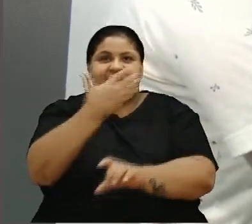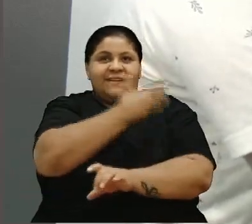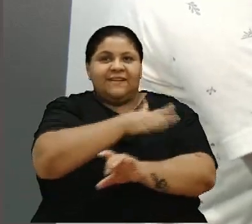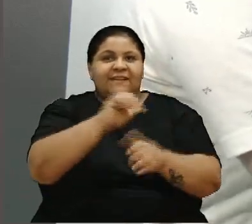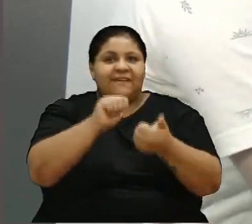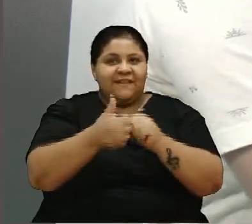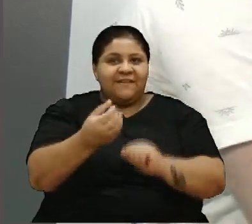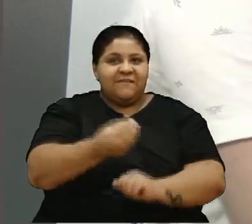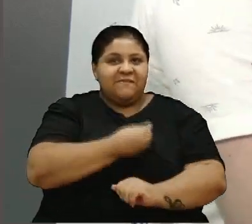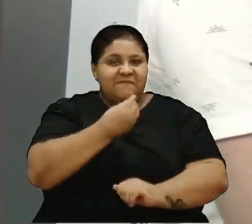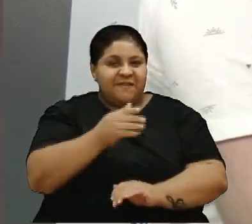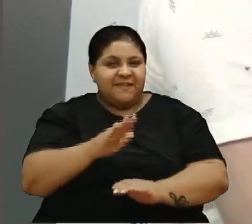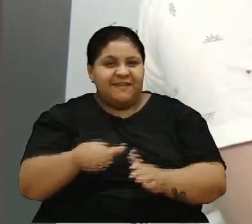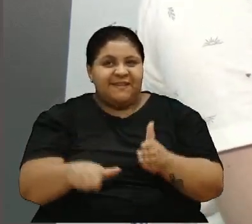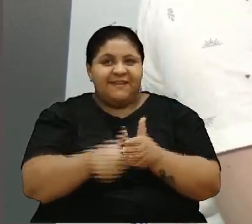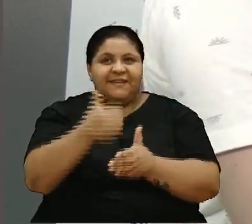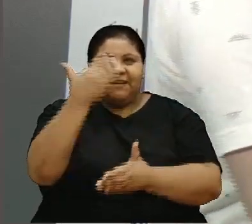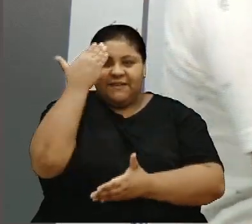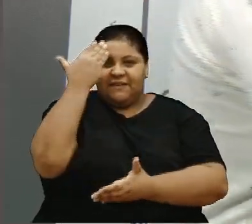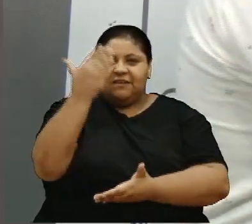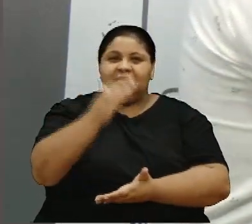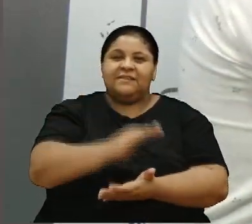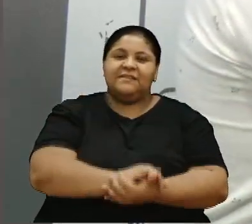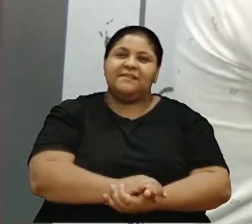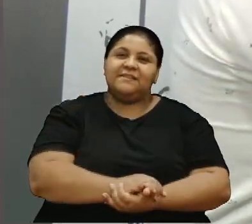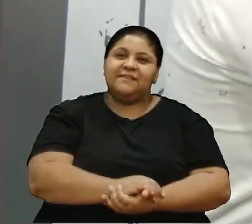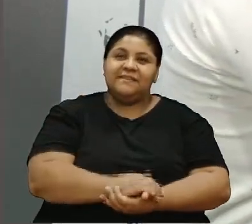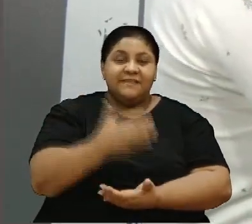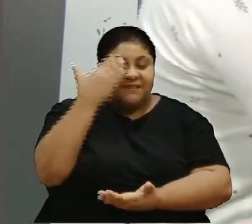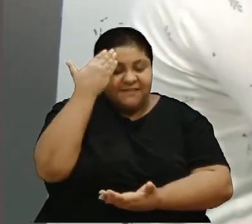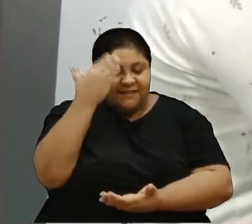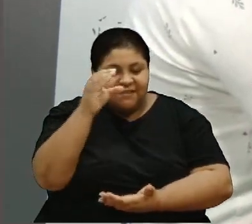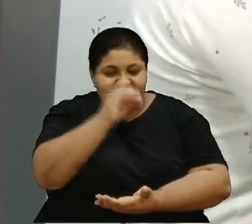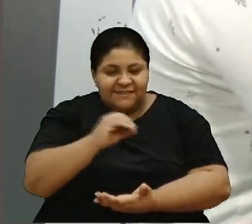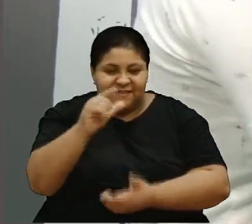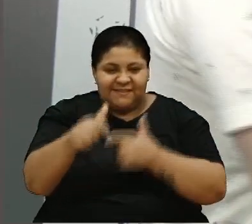vai ter uma vida mais saudável. Obrigado, vereadora. Abraço, bom trabalho. Eu que agradeço, um ótimo trabalho para nós. Obrigado.